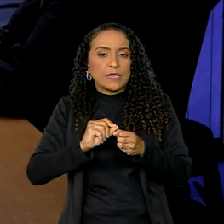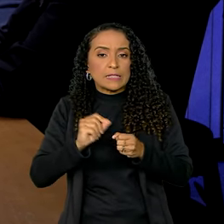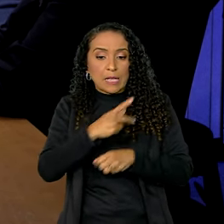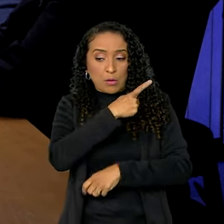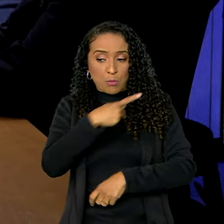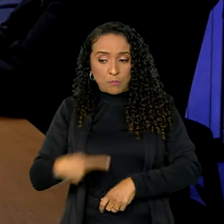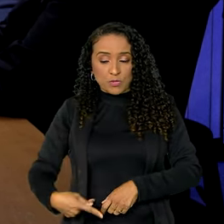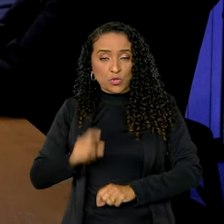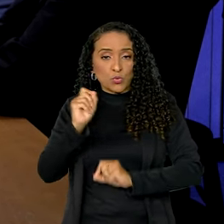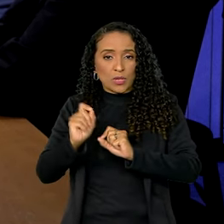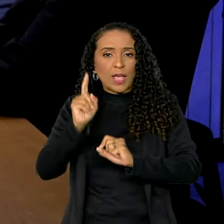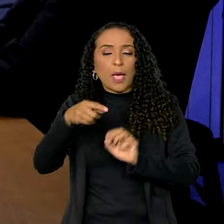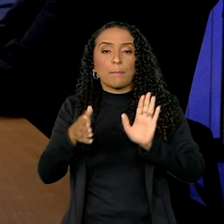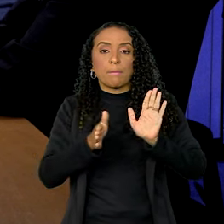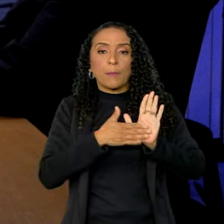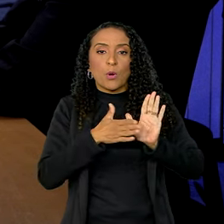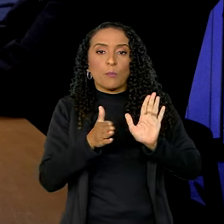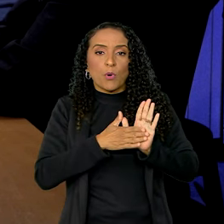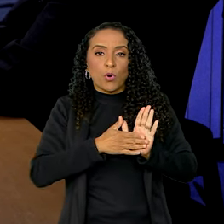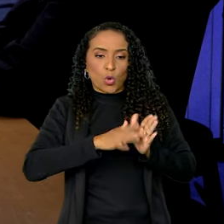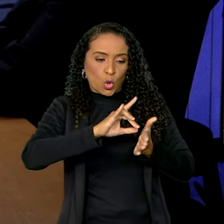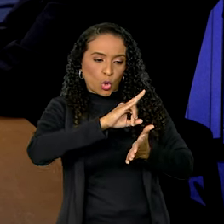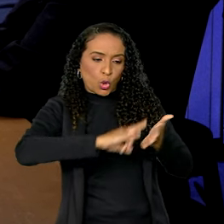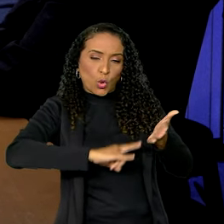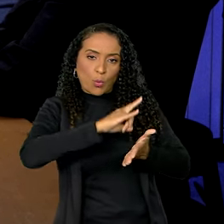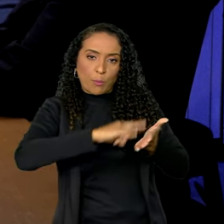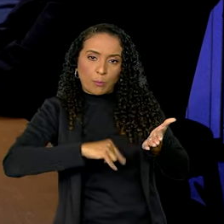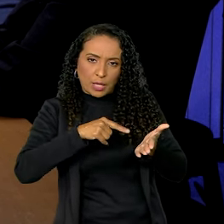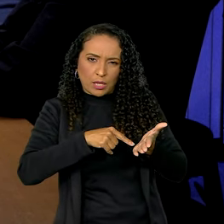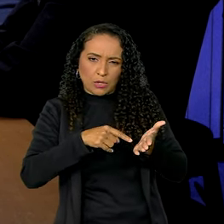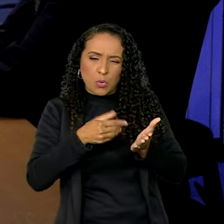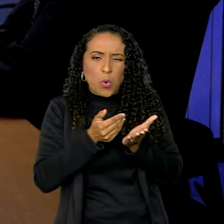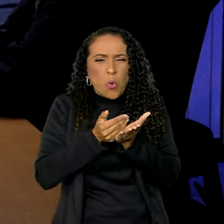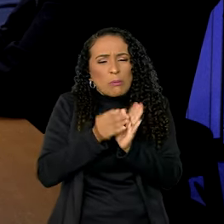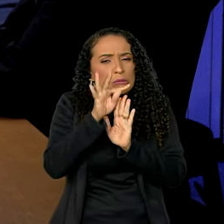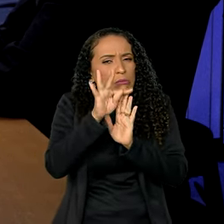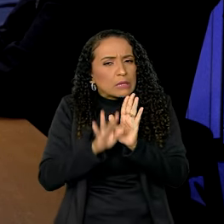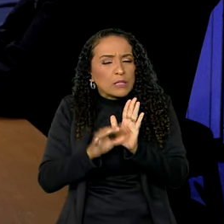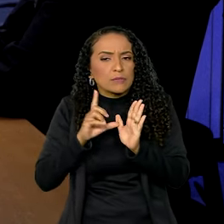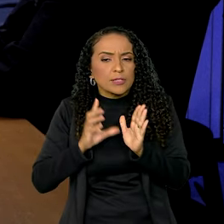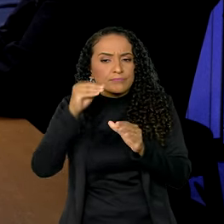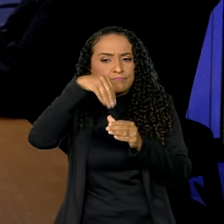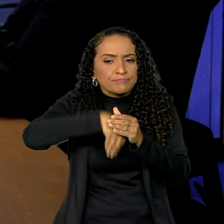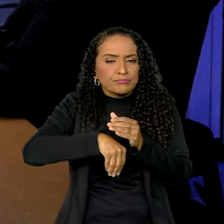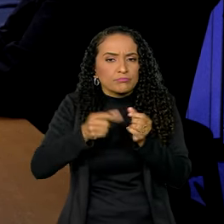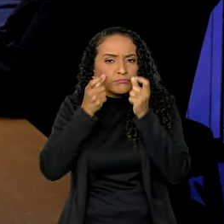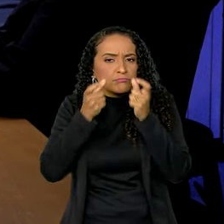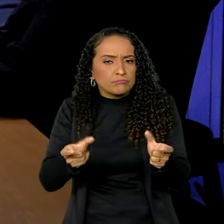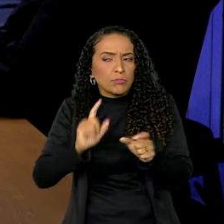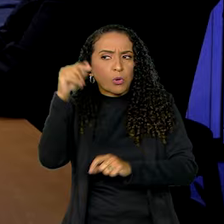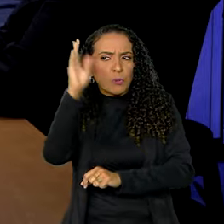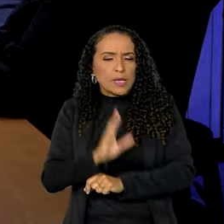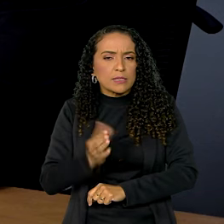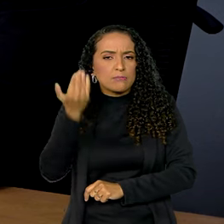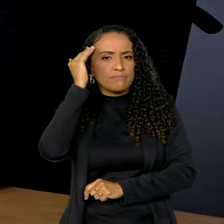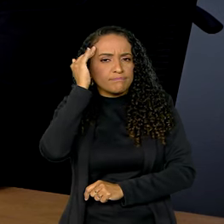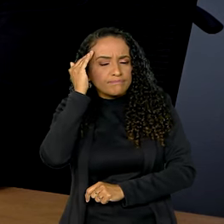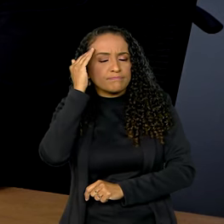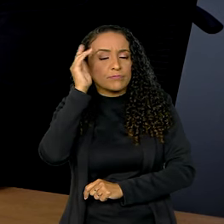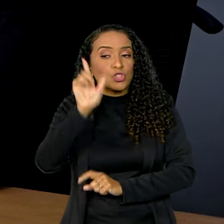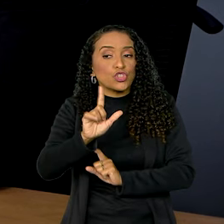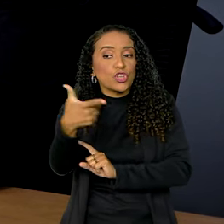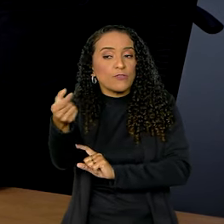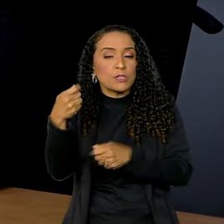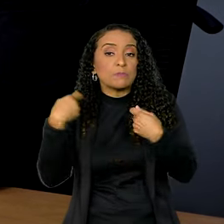presidência foi justamente propor uma minuta Inicial Um primeiro texto que contivesse essa ambição que o Brasil entende que o gevent